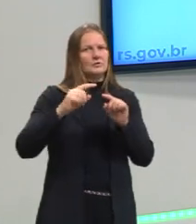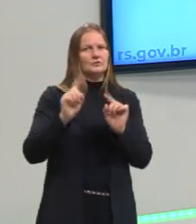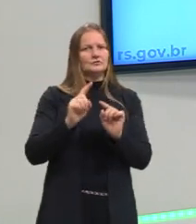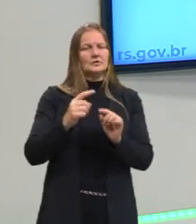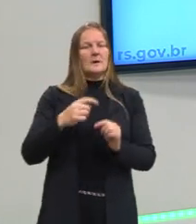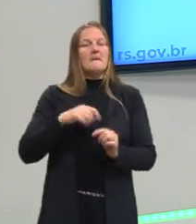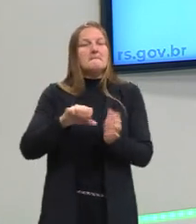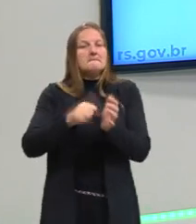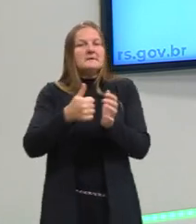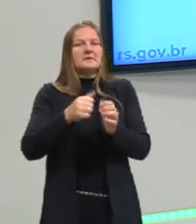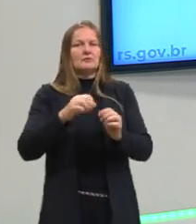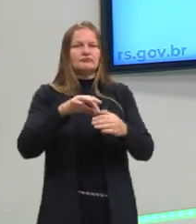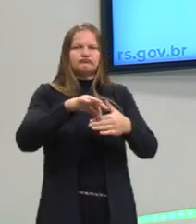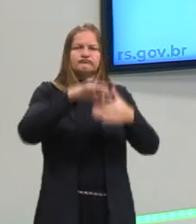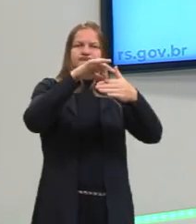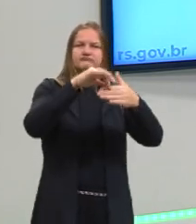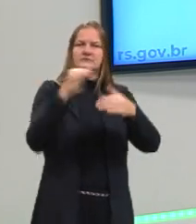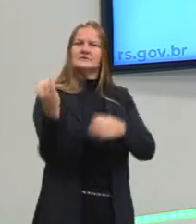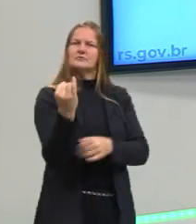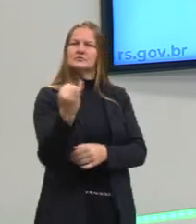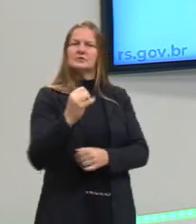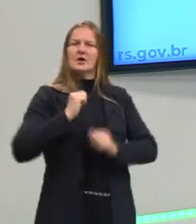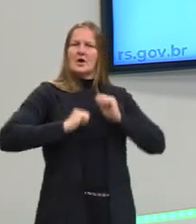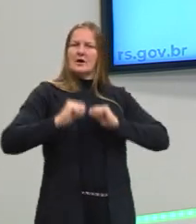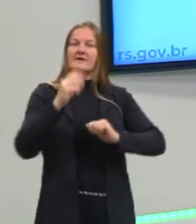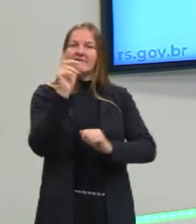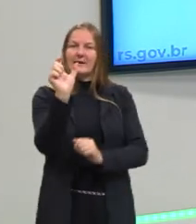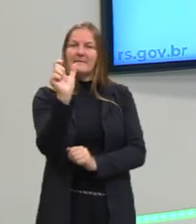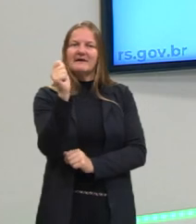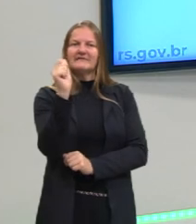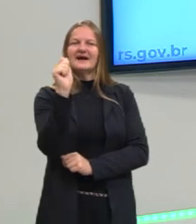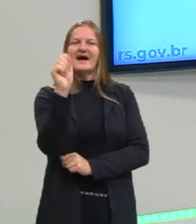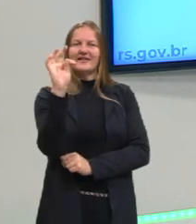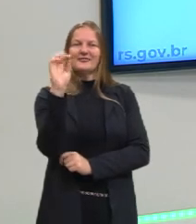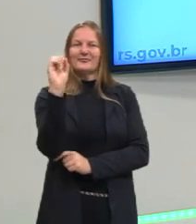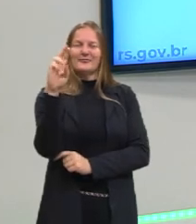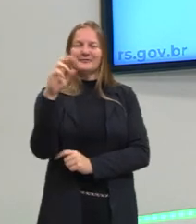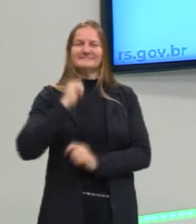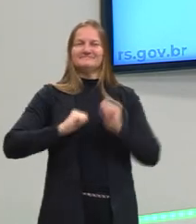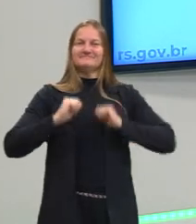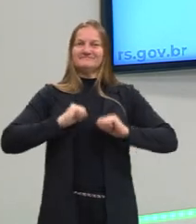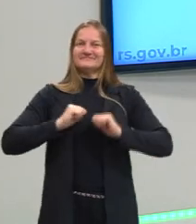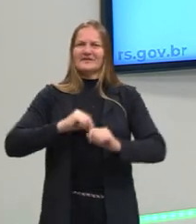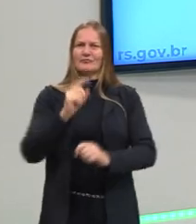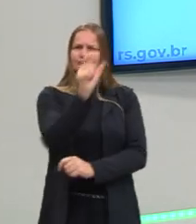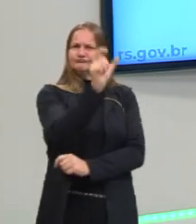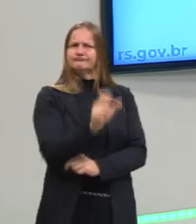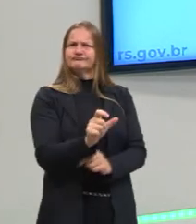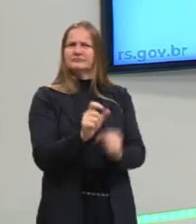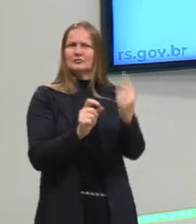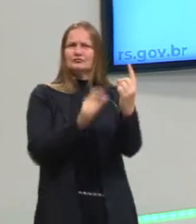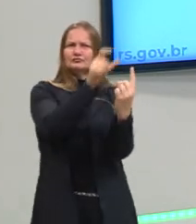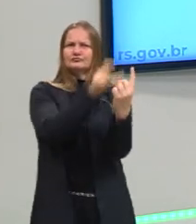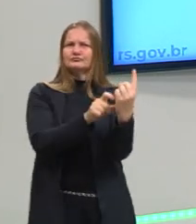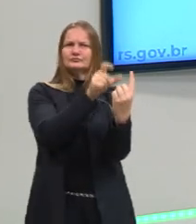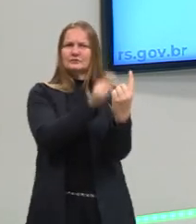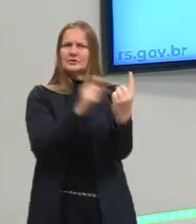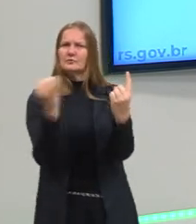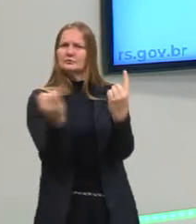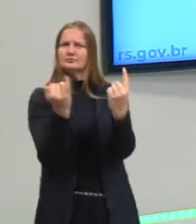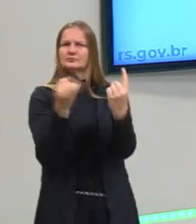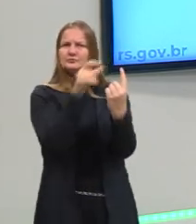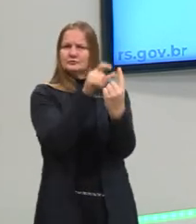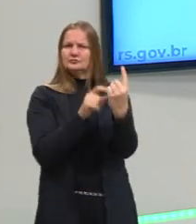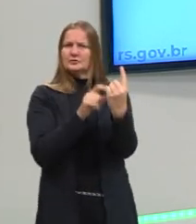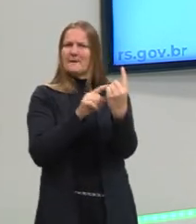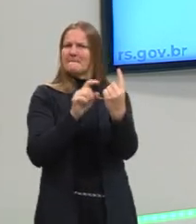para o indivíduo o indivíduo é ator E aí ele faz algumas categorias nessa que são várias ações ele